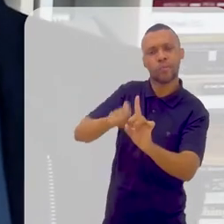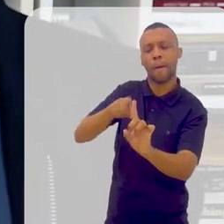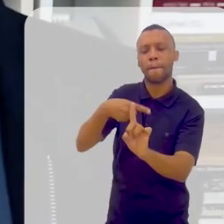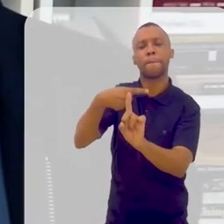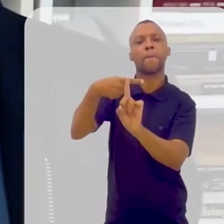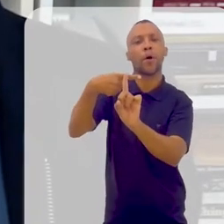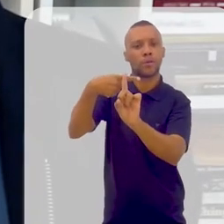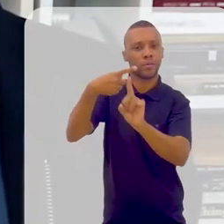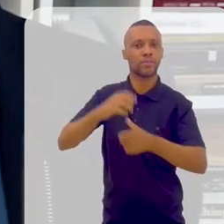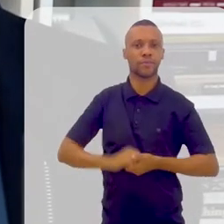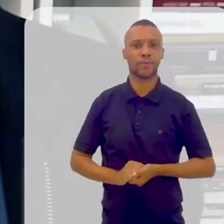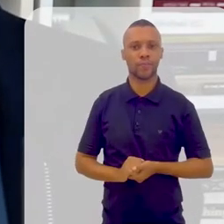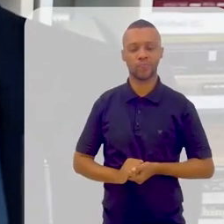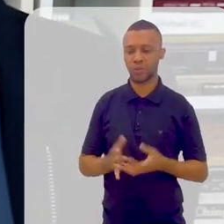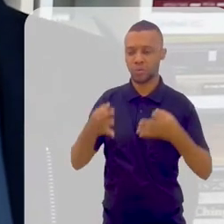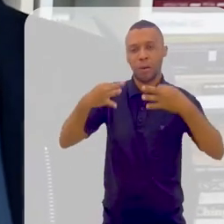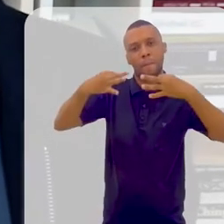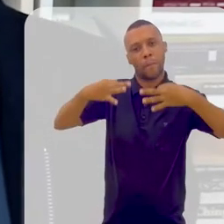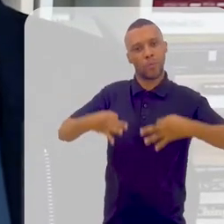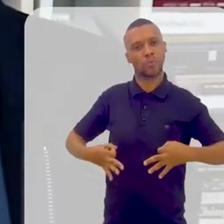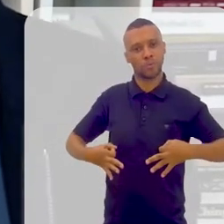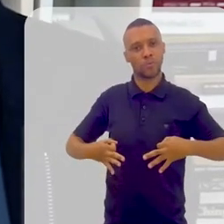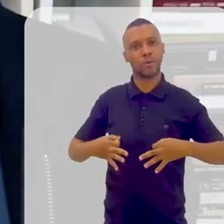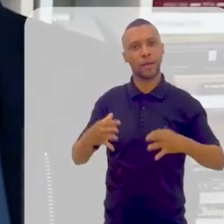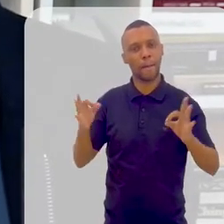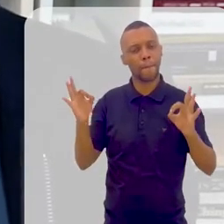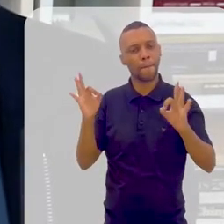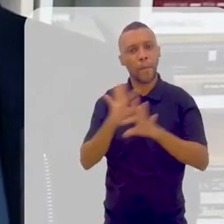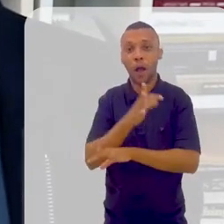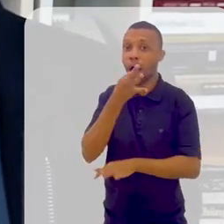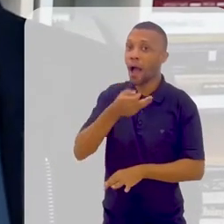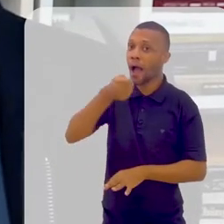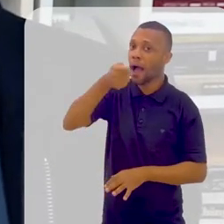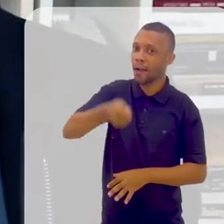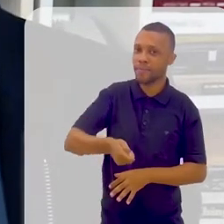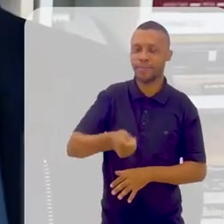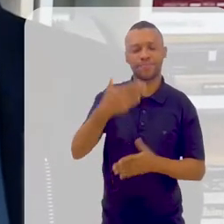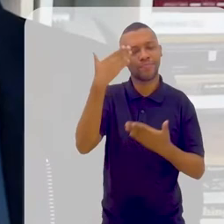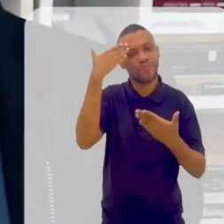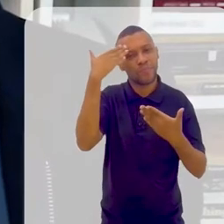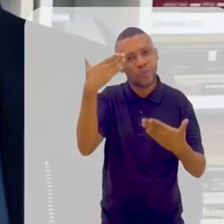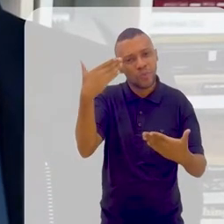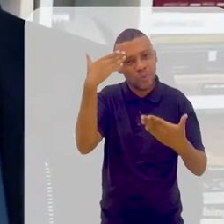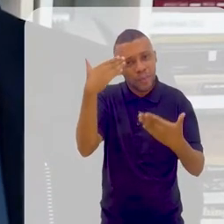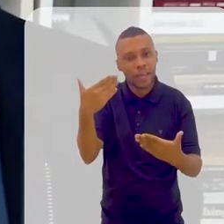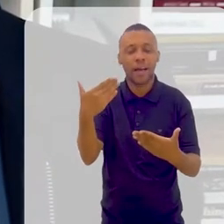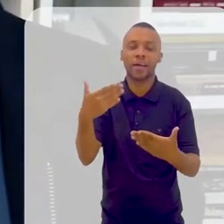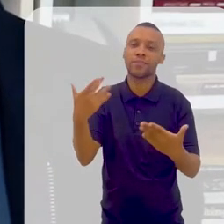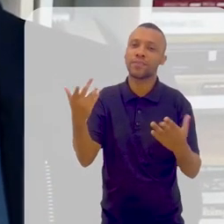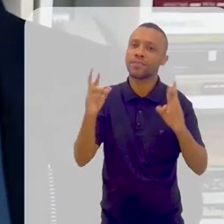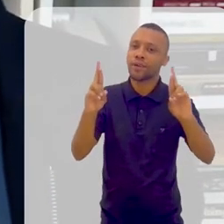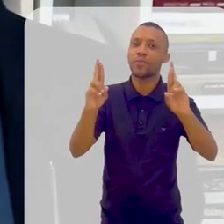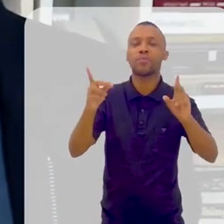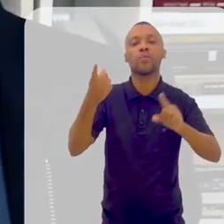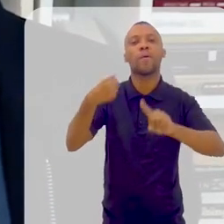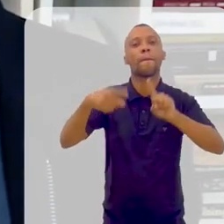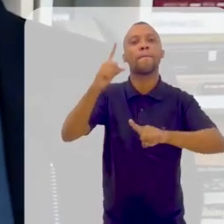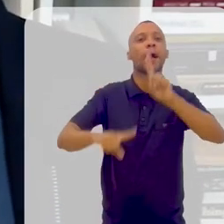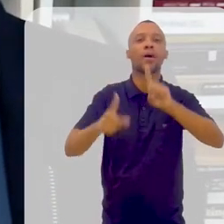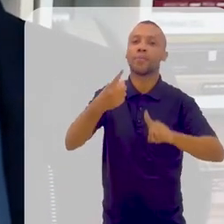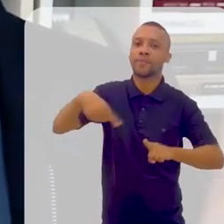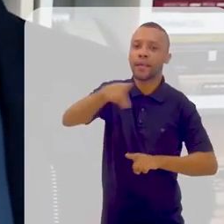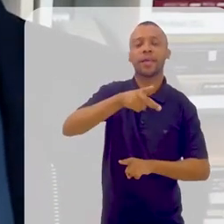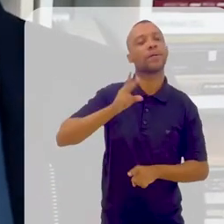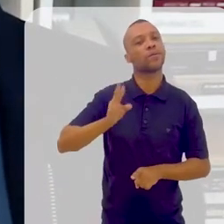sua positividade, essa sua postura absolutamente afirmativa. Muito obrigado e muito sucesso